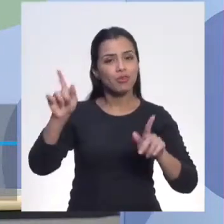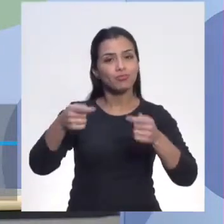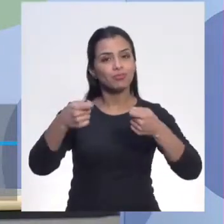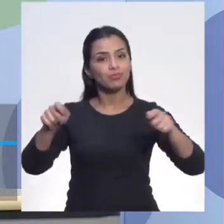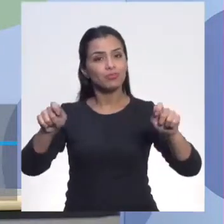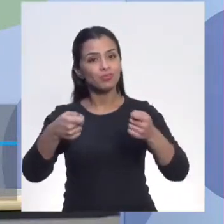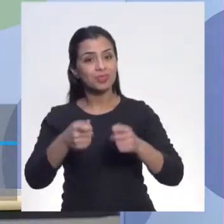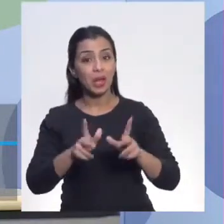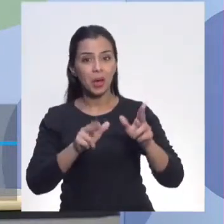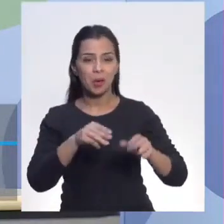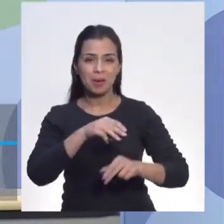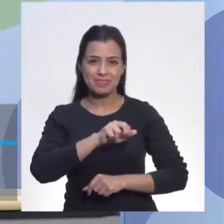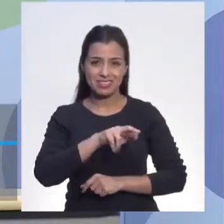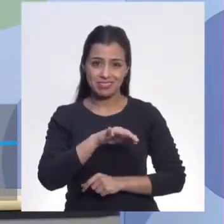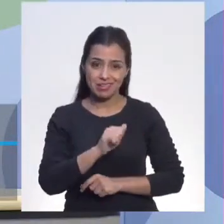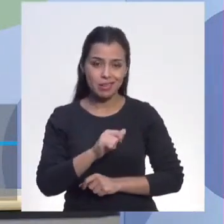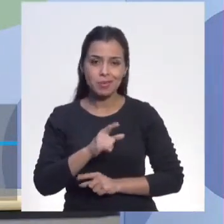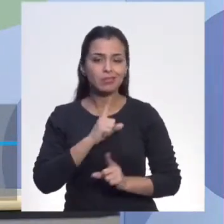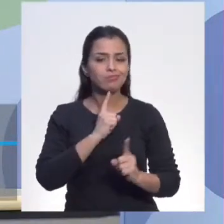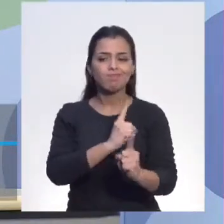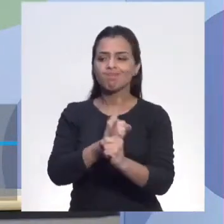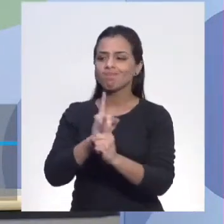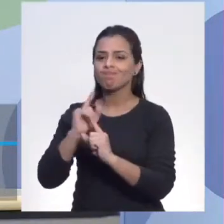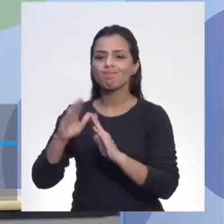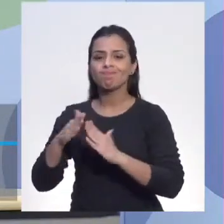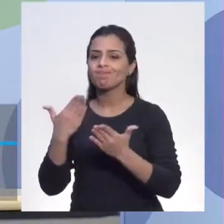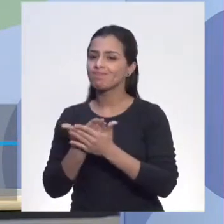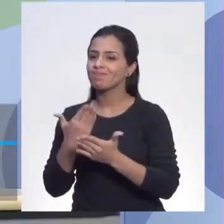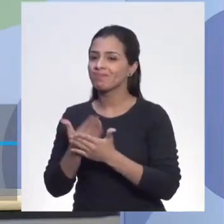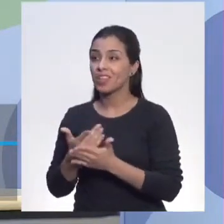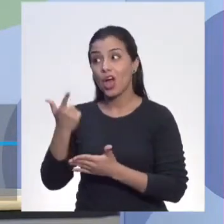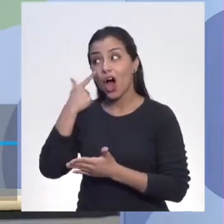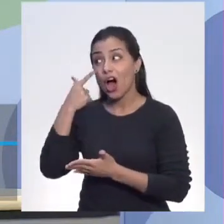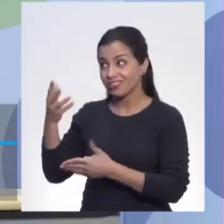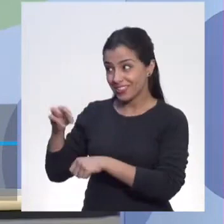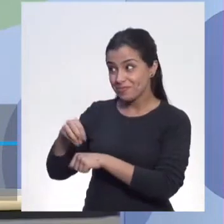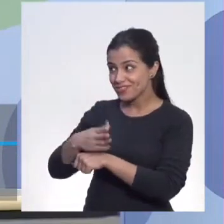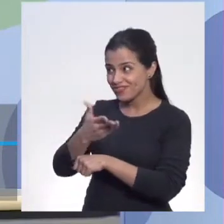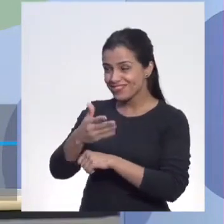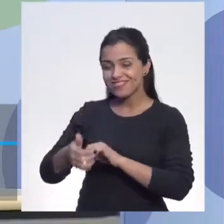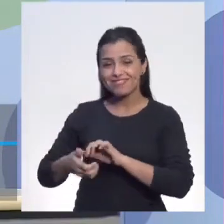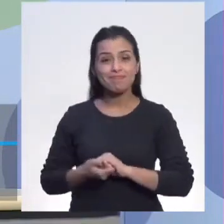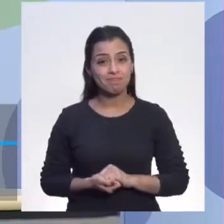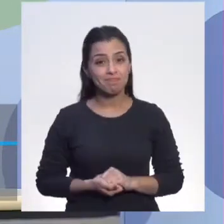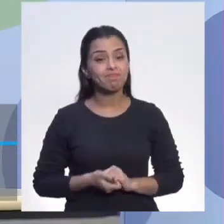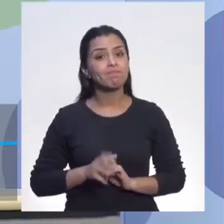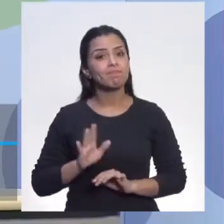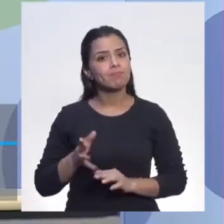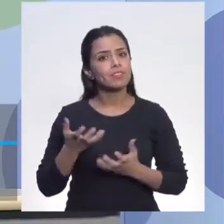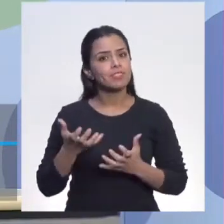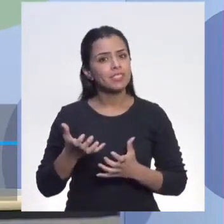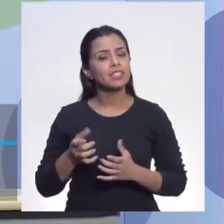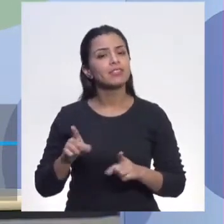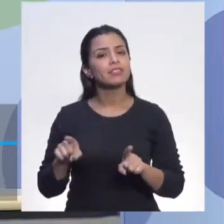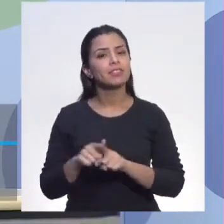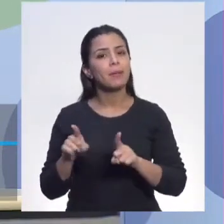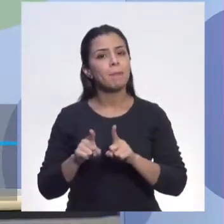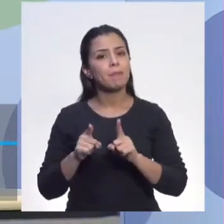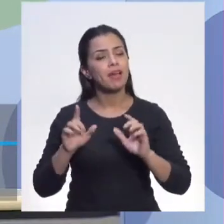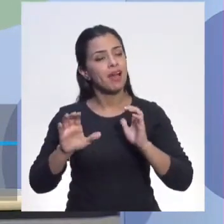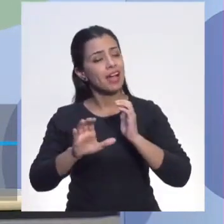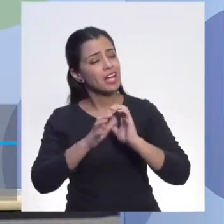professora Márcia, mas não achei nenhuma escola. Ó, acho que a professora Márcia já vai te dar umas dicas. Já quis muito seguir a carreira de cantora,